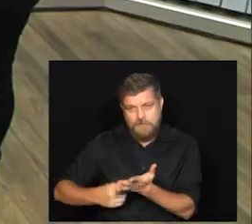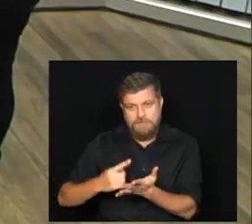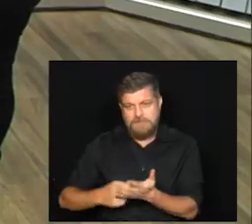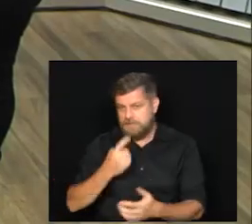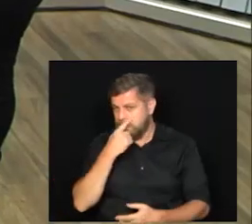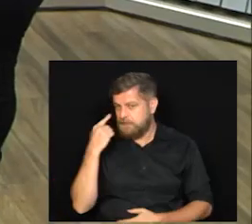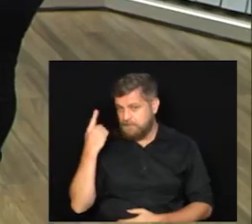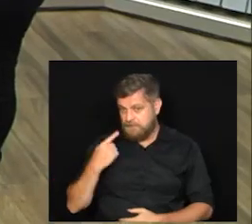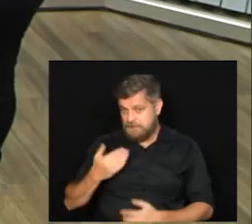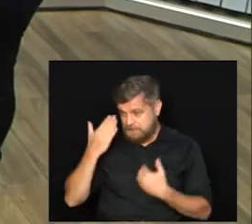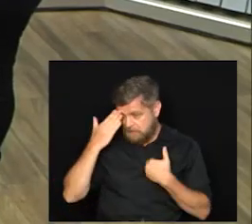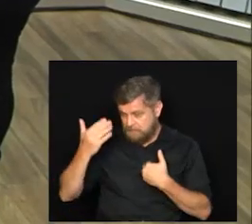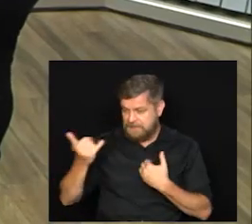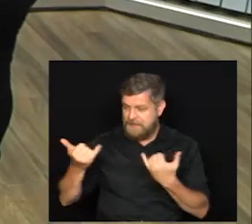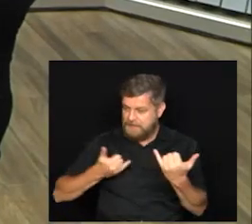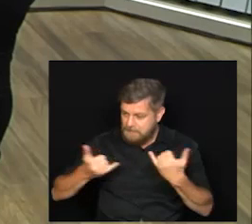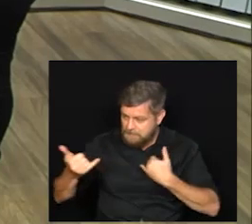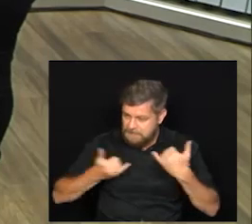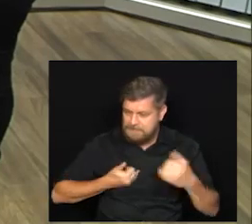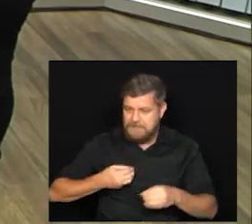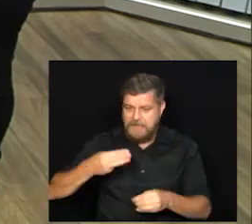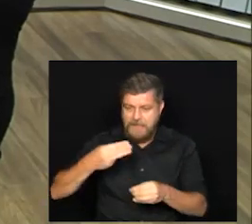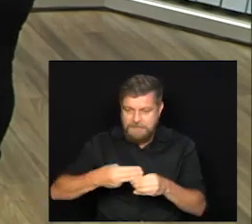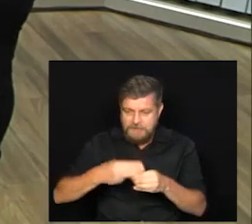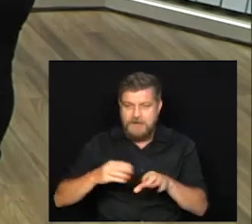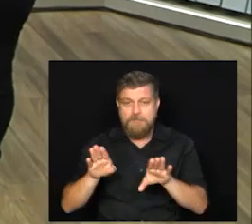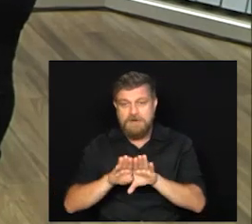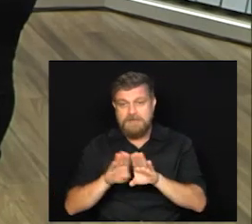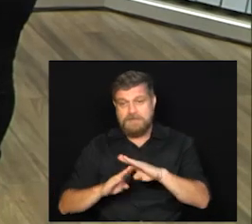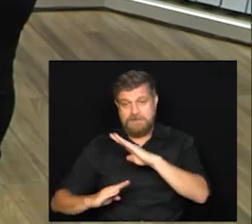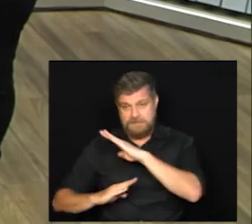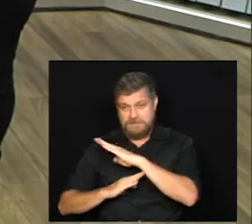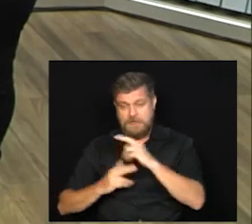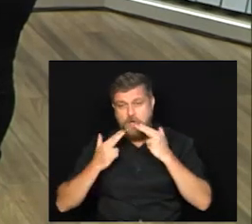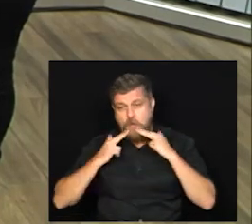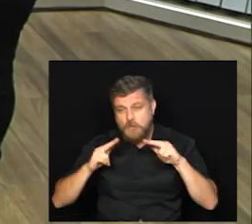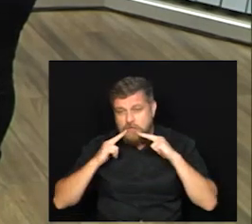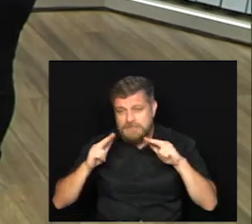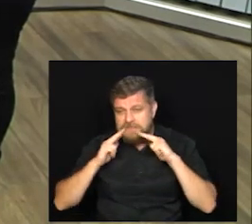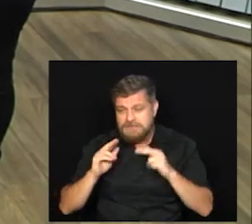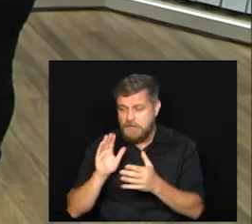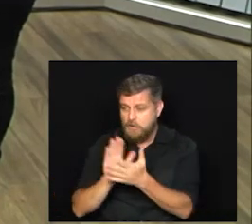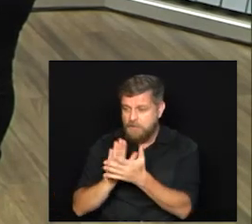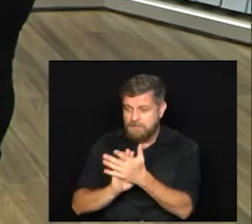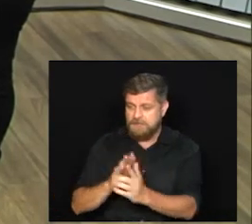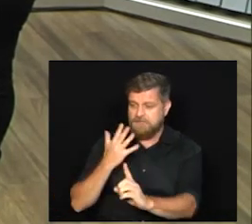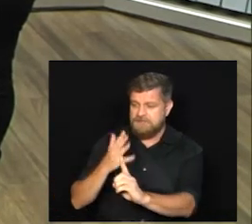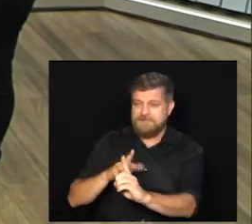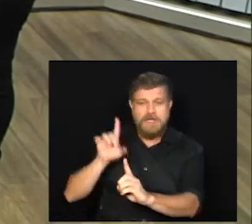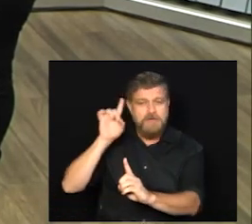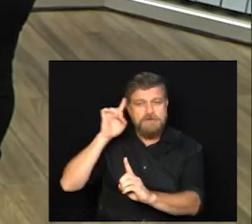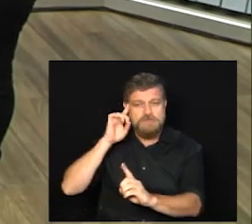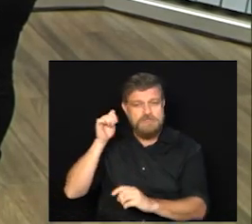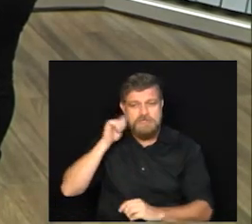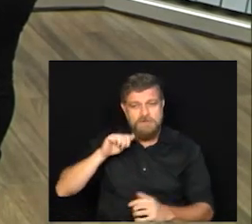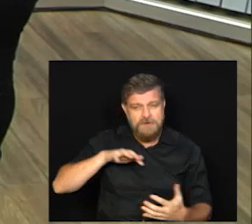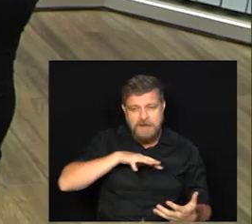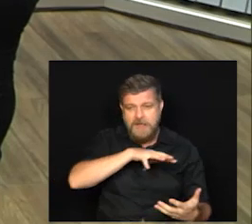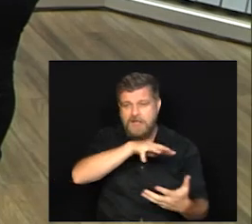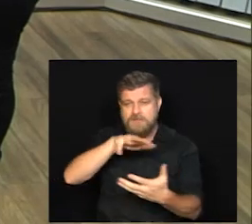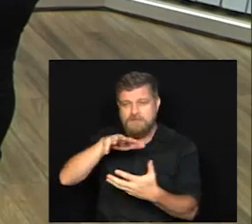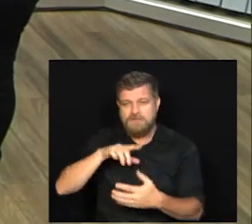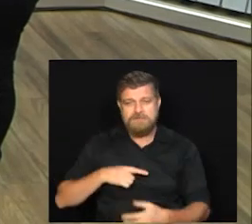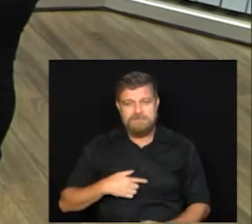Muito obrigado pelas notícias da metrópole, do Legislativo. Parabéns mais uma vez pelo Dia Internacional da Mulher e até amanhã.